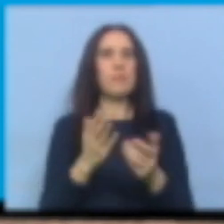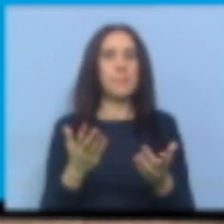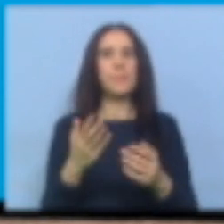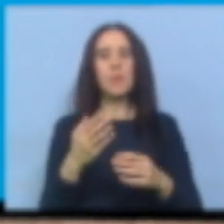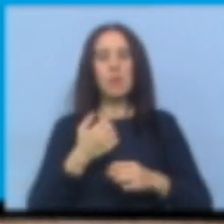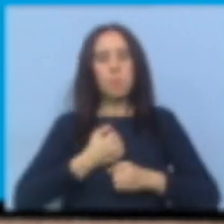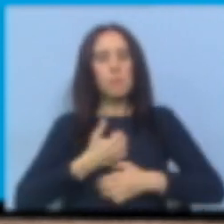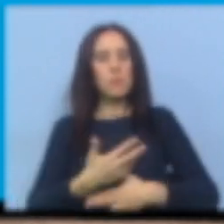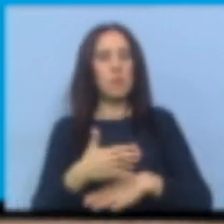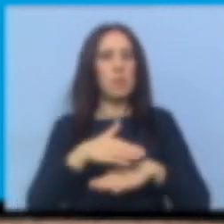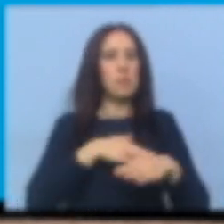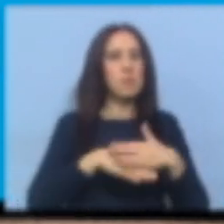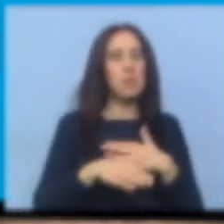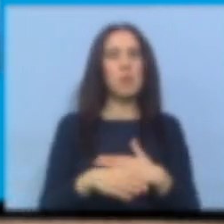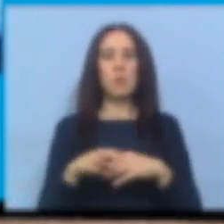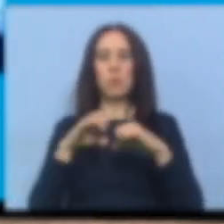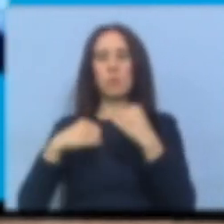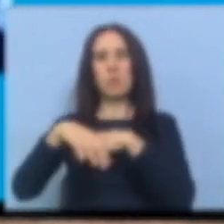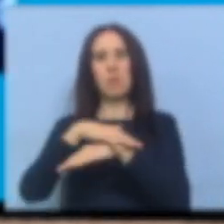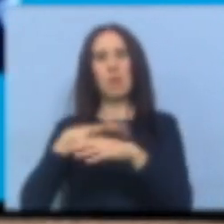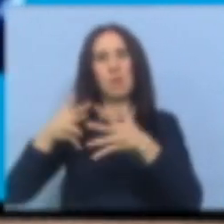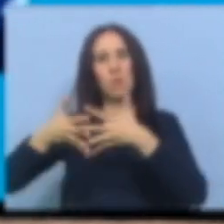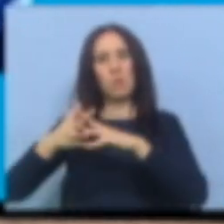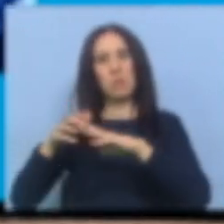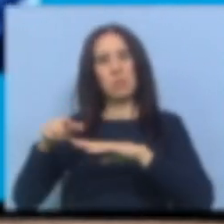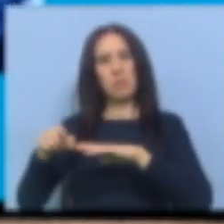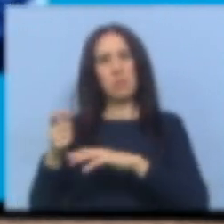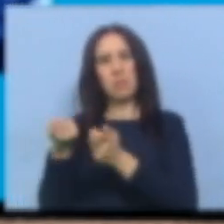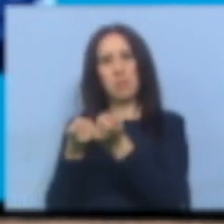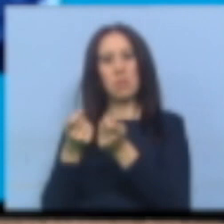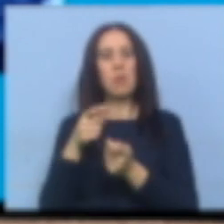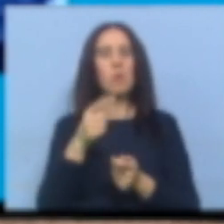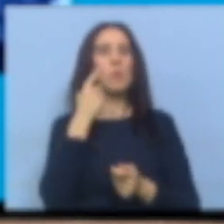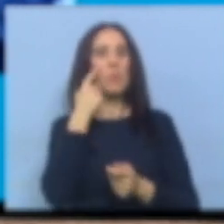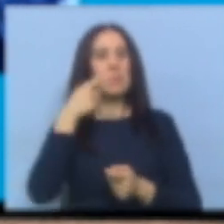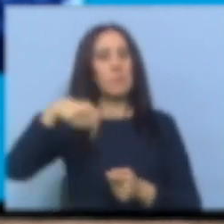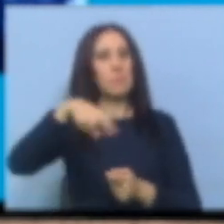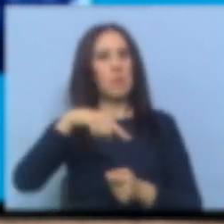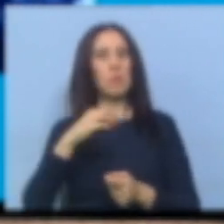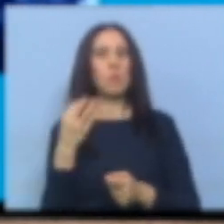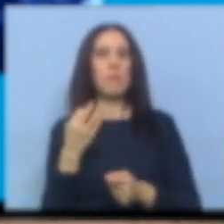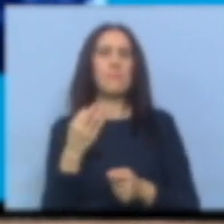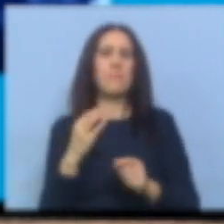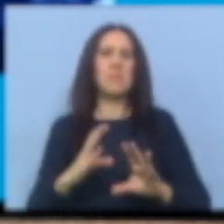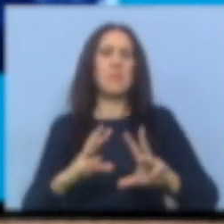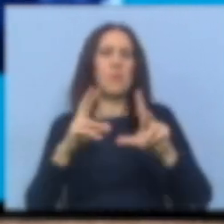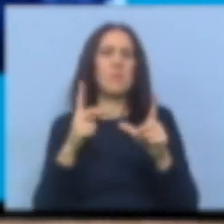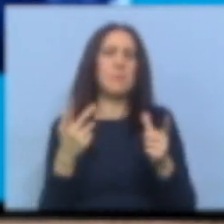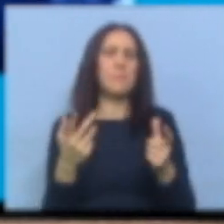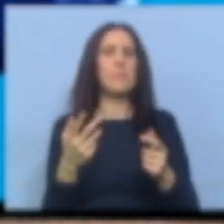ação profissional, da organização da sociedade, esse conhecimento que se desenvolve, enfim, nas